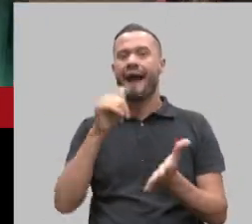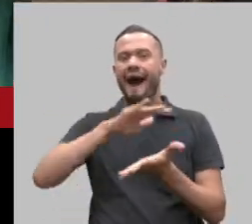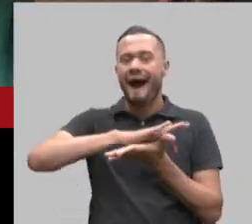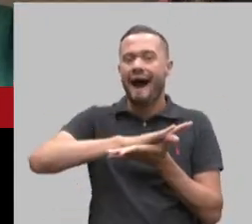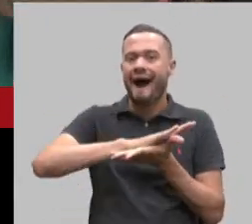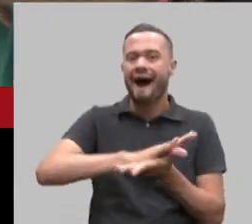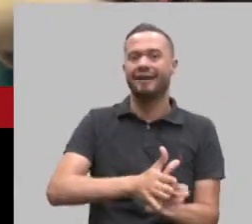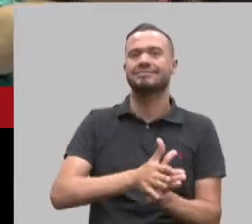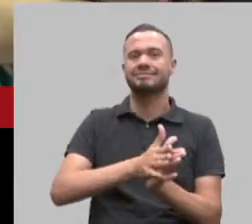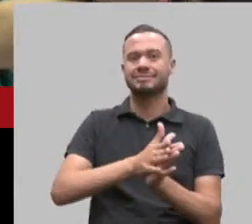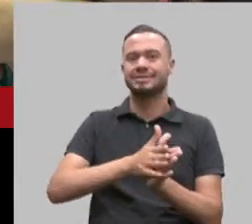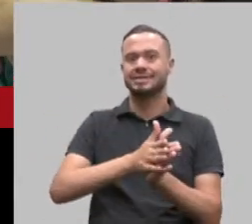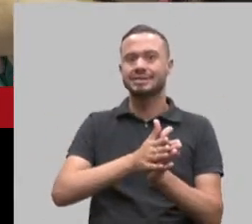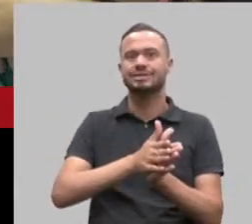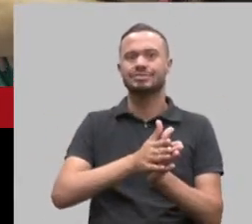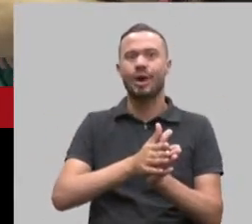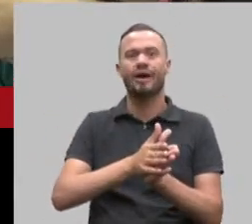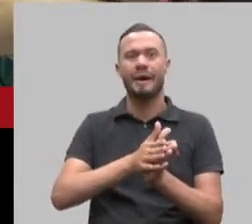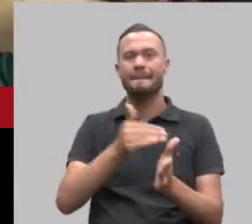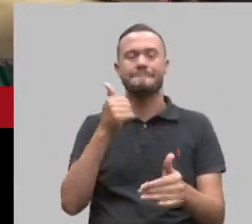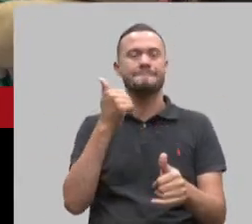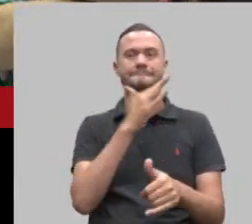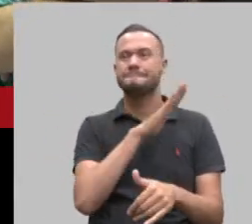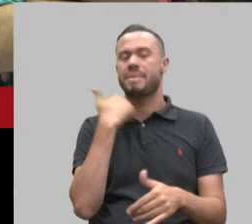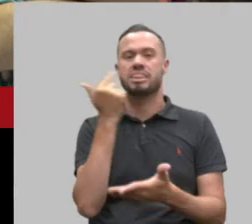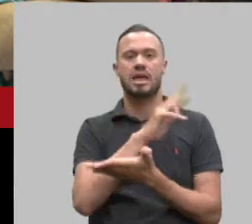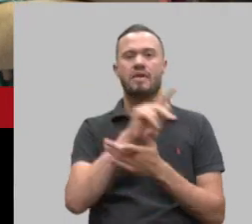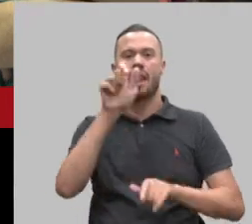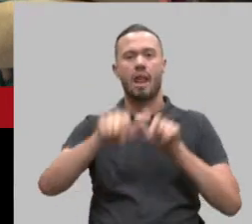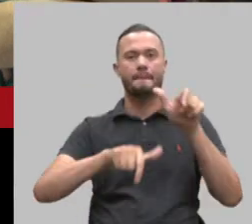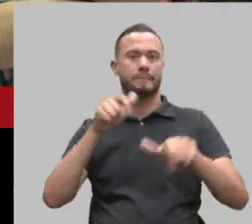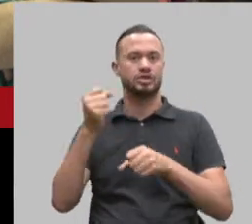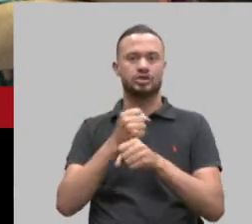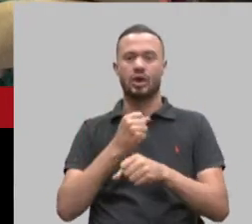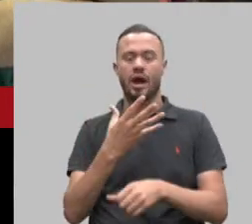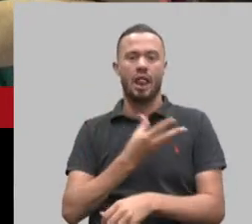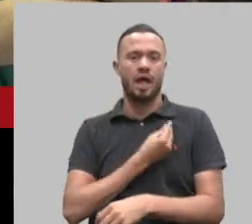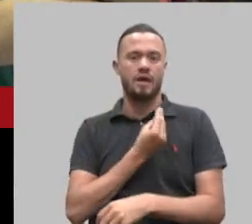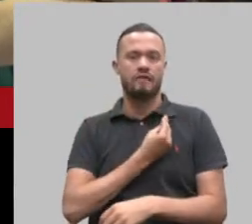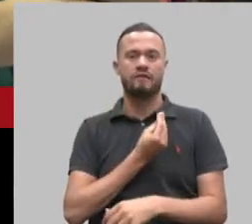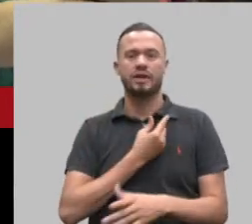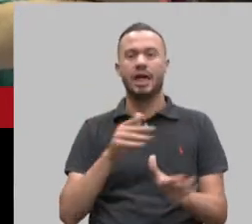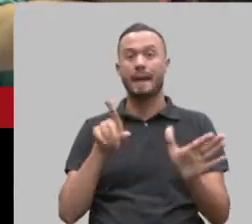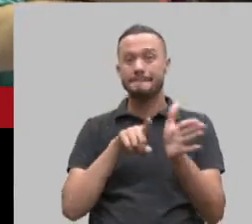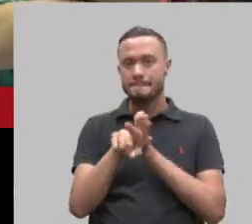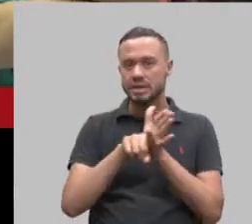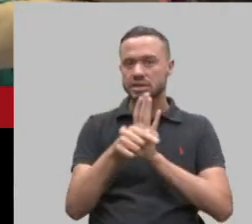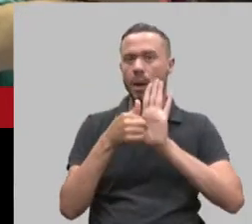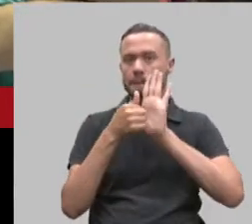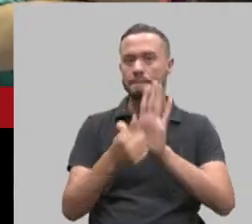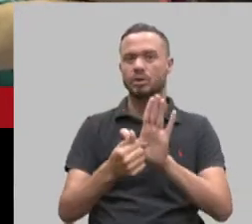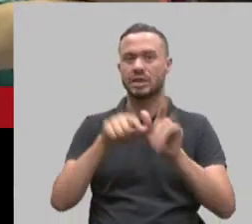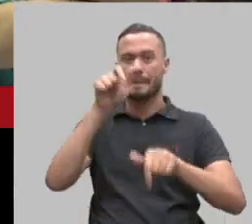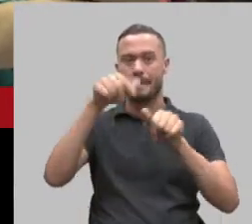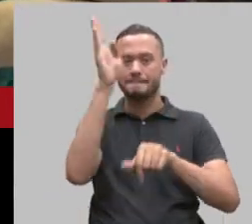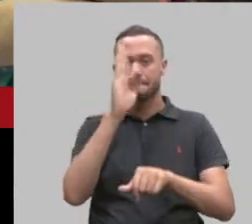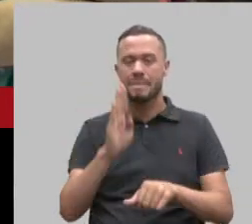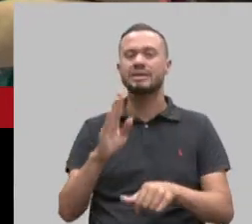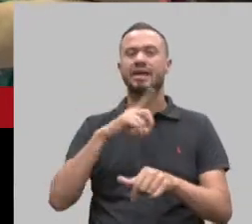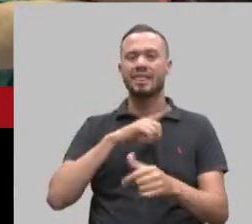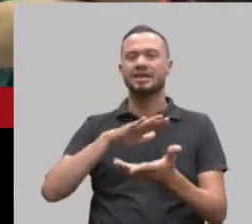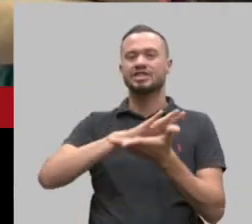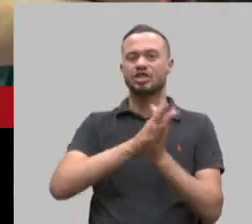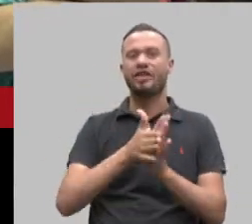as pessoas pro resto da vida Pesquisas mostram que o local mais apontado pelos brasileiros que já sofreram racismo é o ambiente